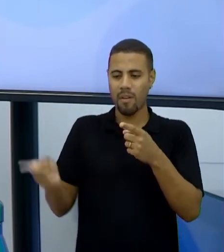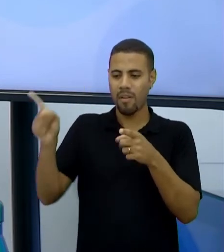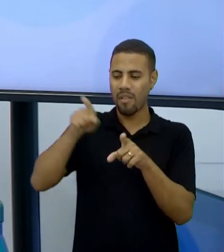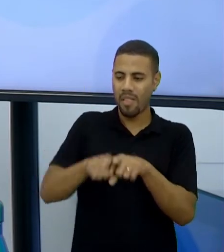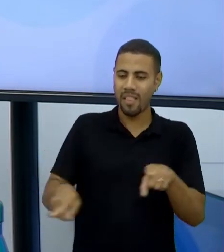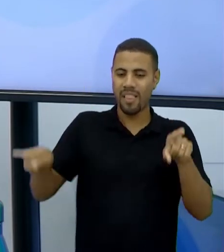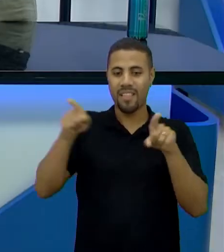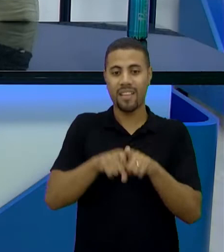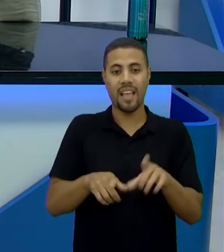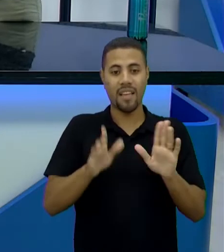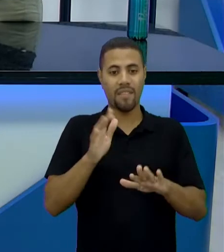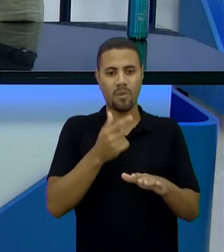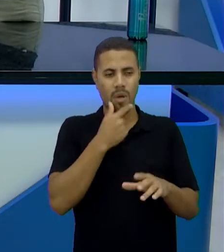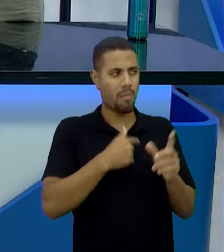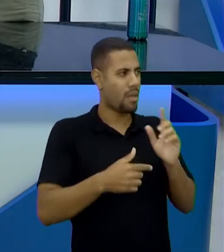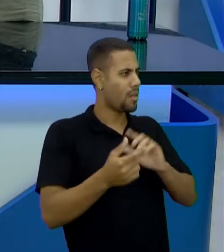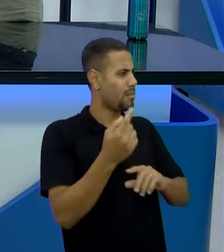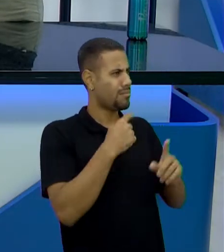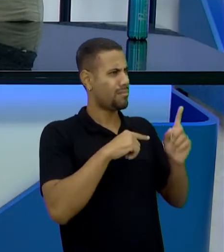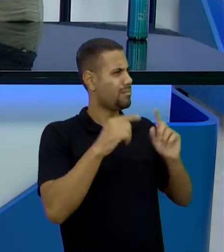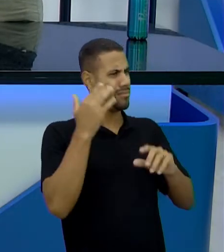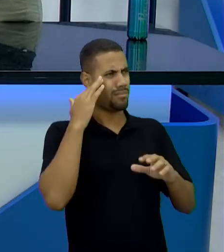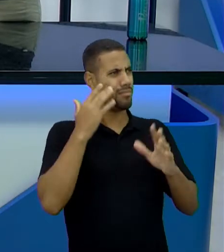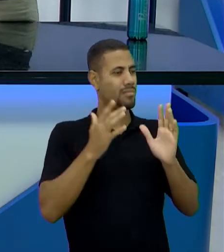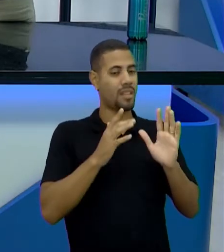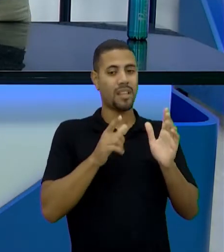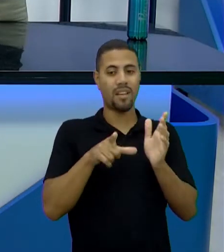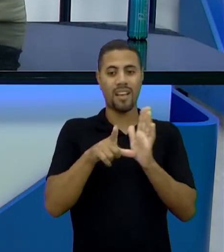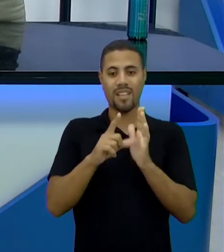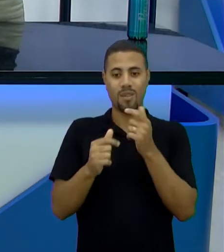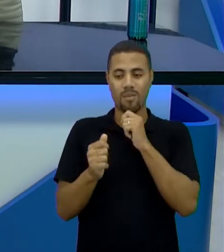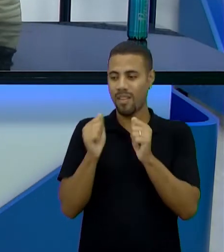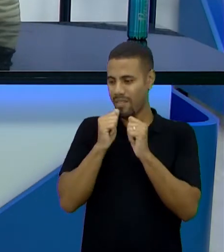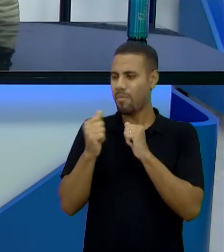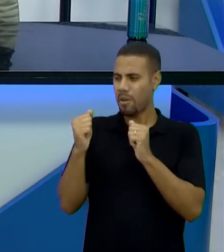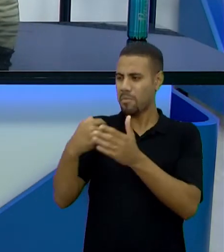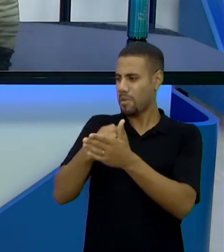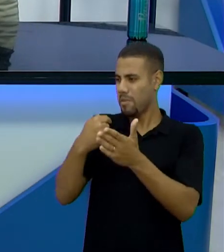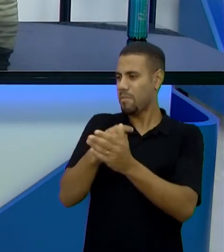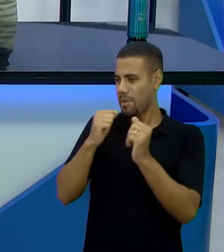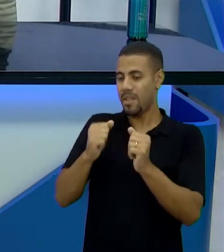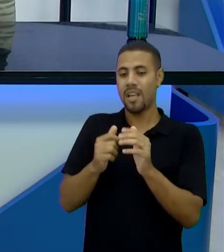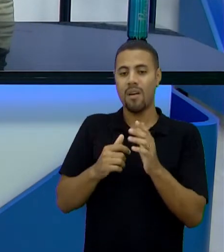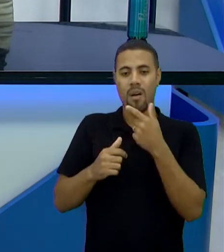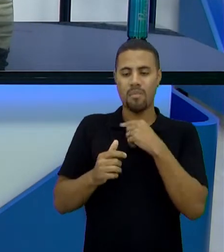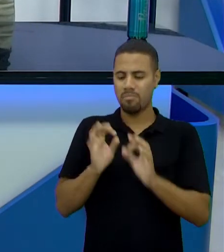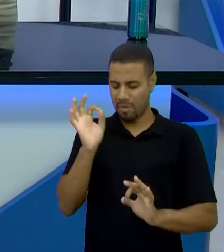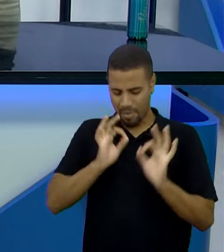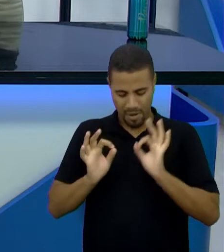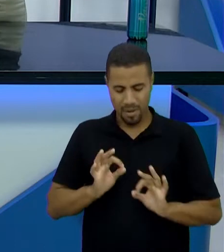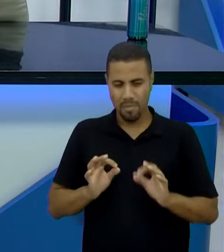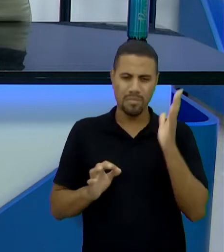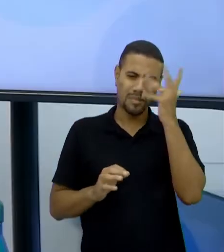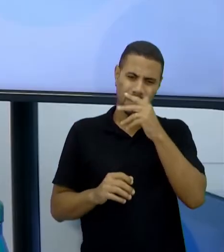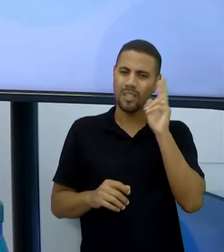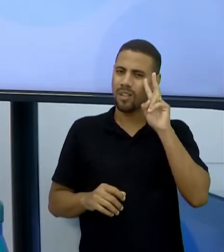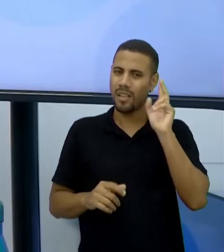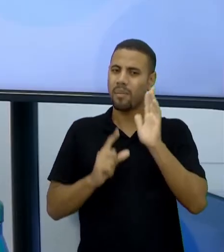o entrevistado acabou ficando mais preparado que o entrevistador. É muito bonita essa história.